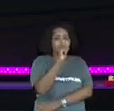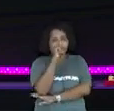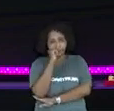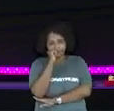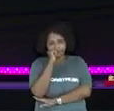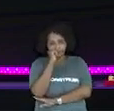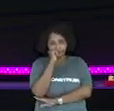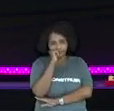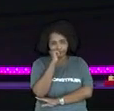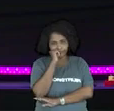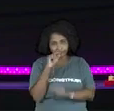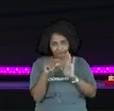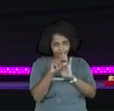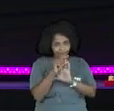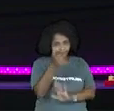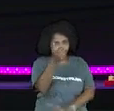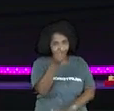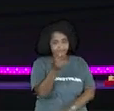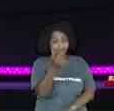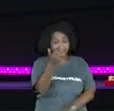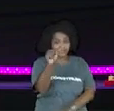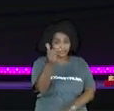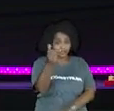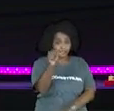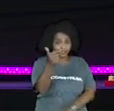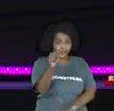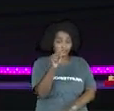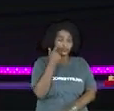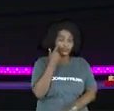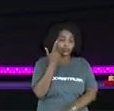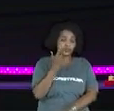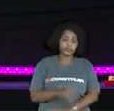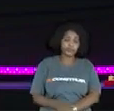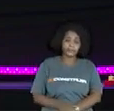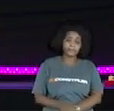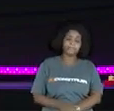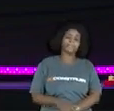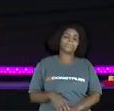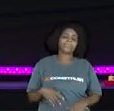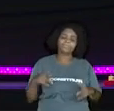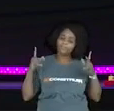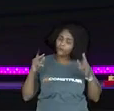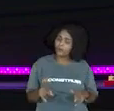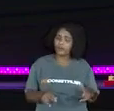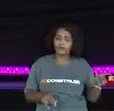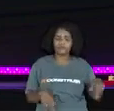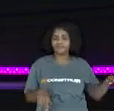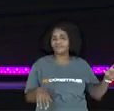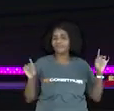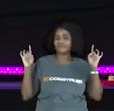gente Versículo 17 óleo 17 Mesmo assim eles não